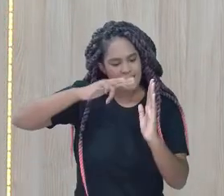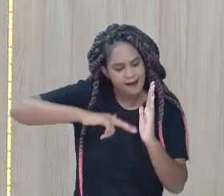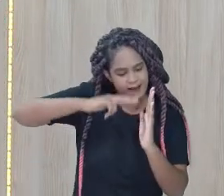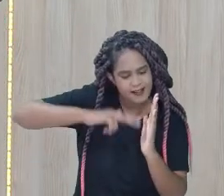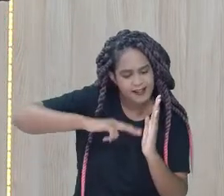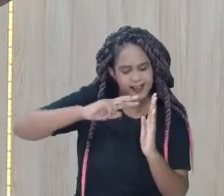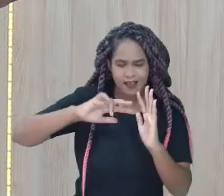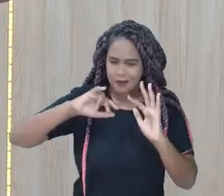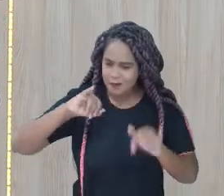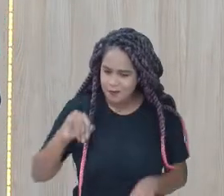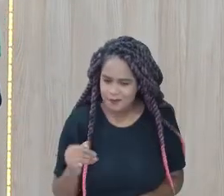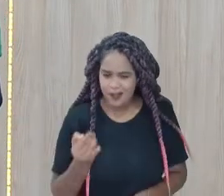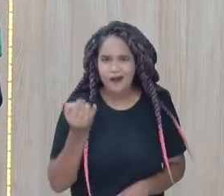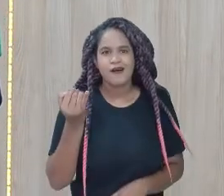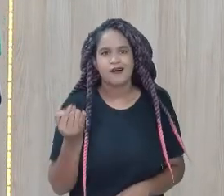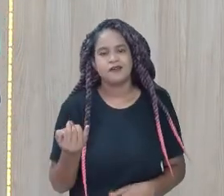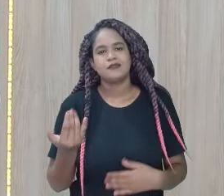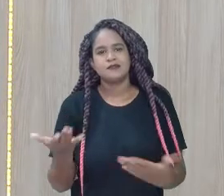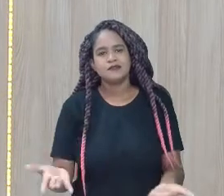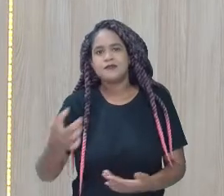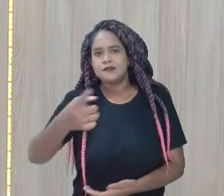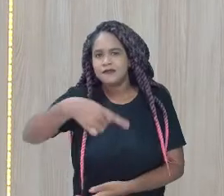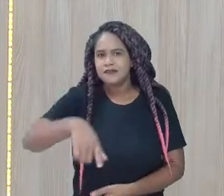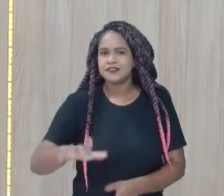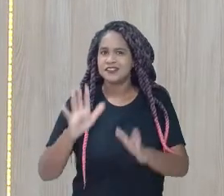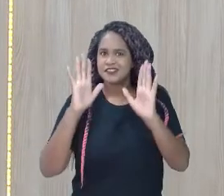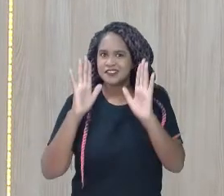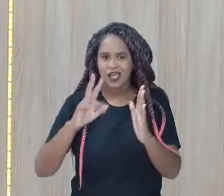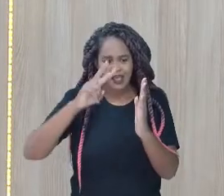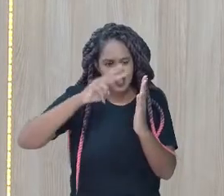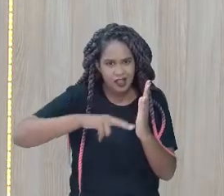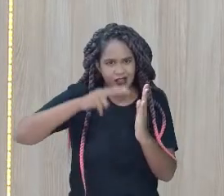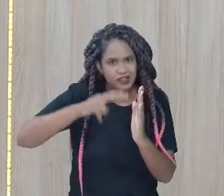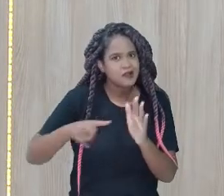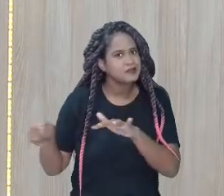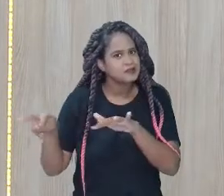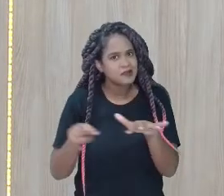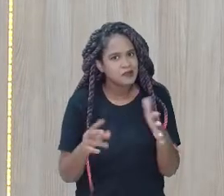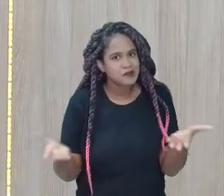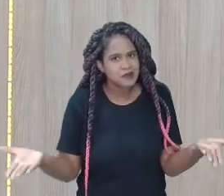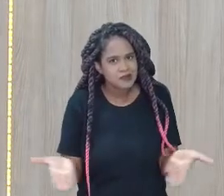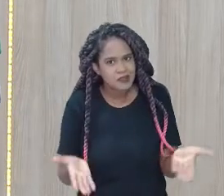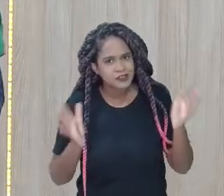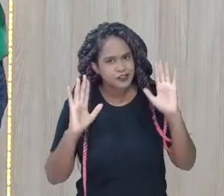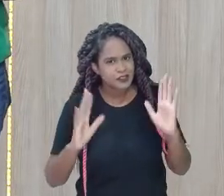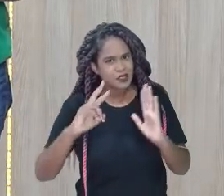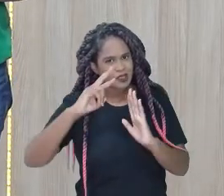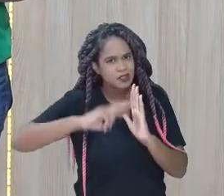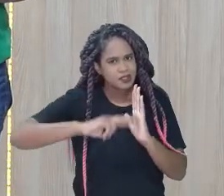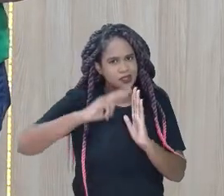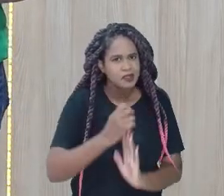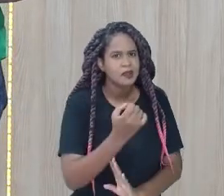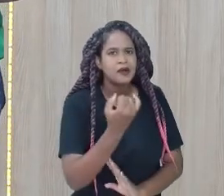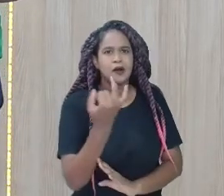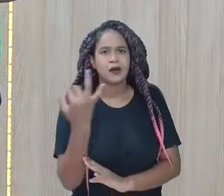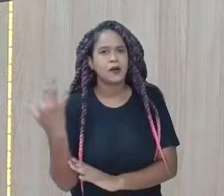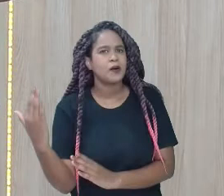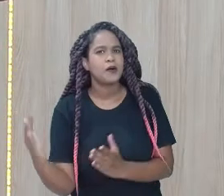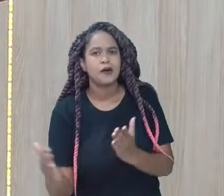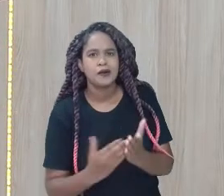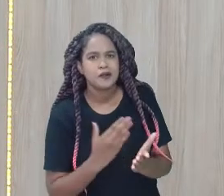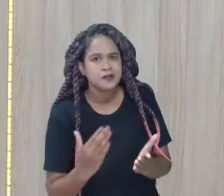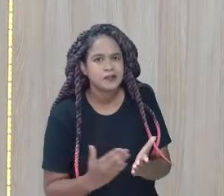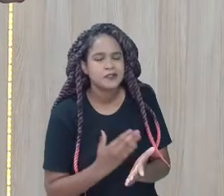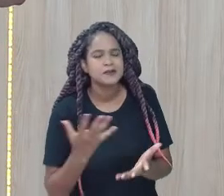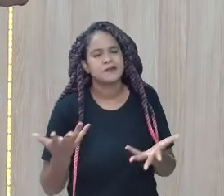uma leitura. Então, e aí, você já tem lido durante essa semana? Vocês estão lendo algum livro? É